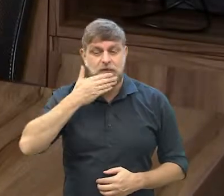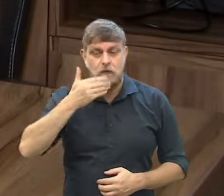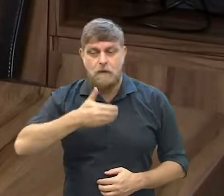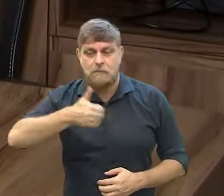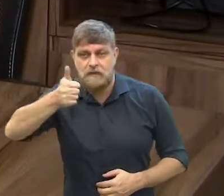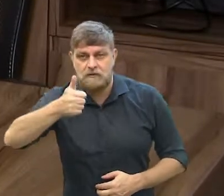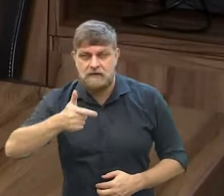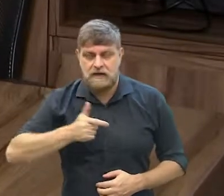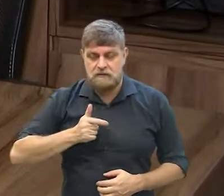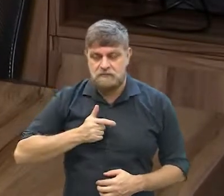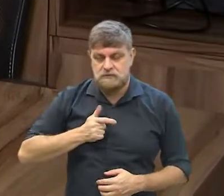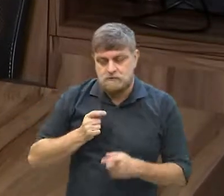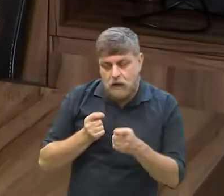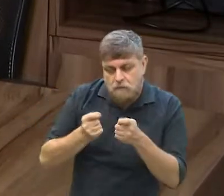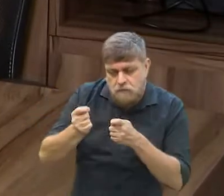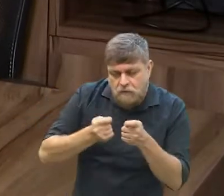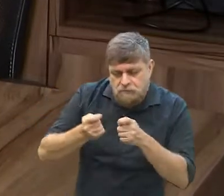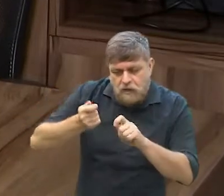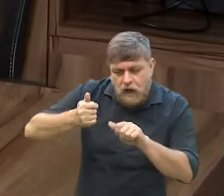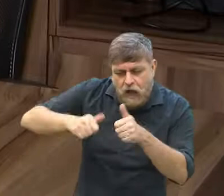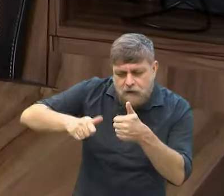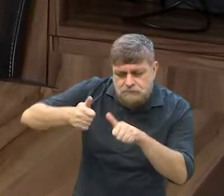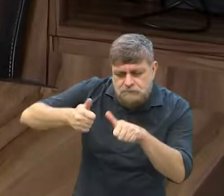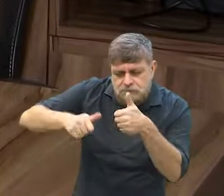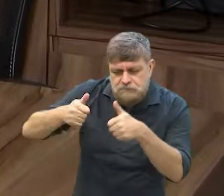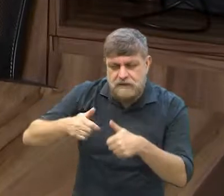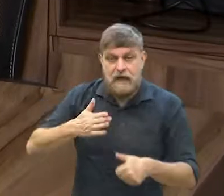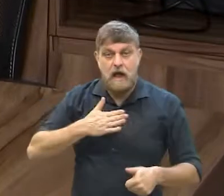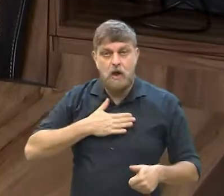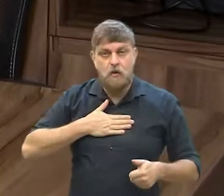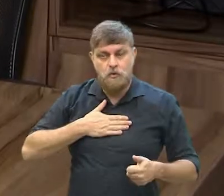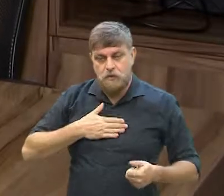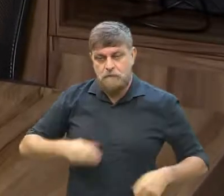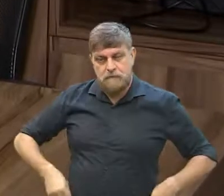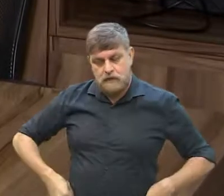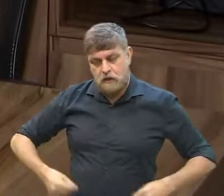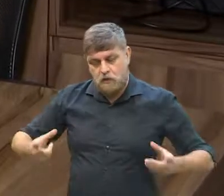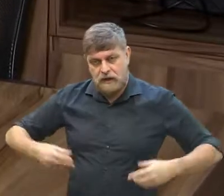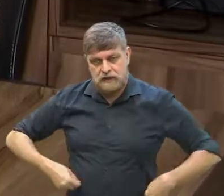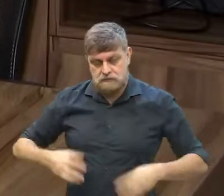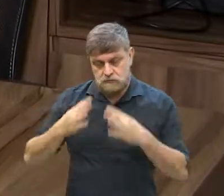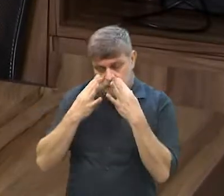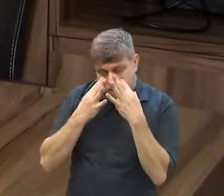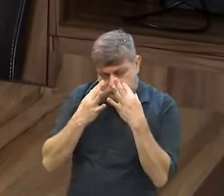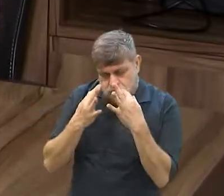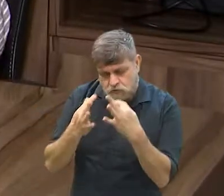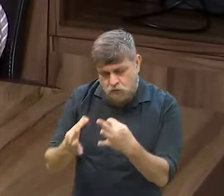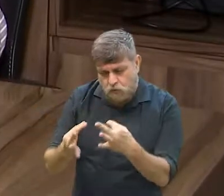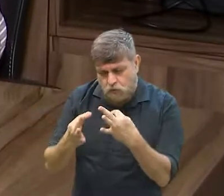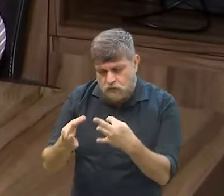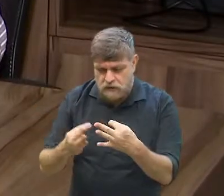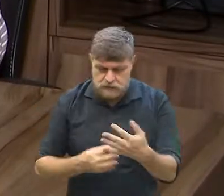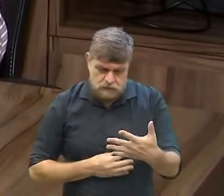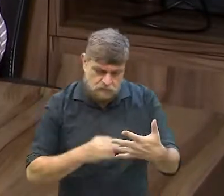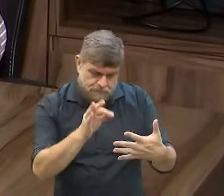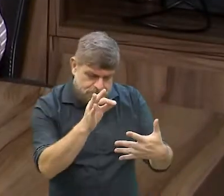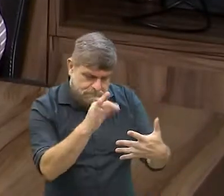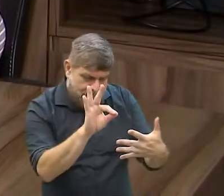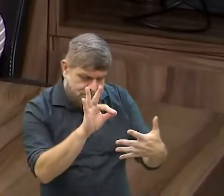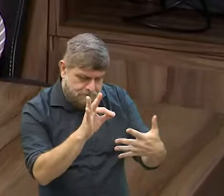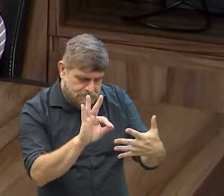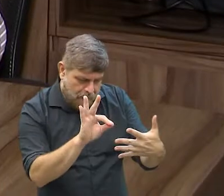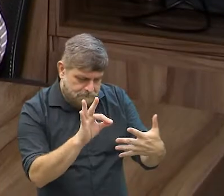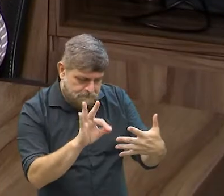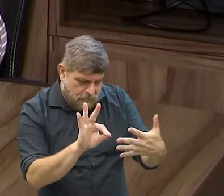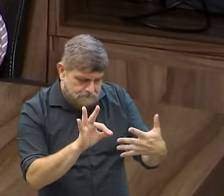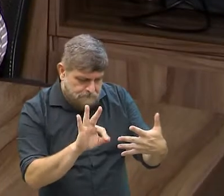eu posso medir, né? Aquilo que eu meço, né, Rubens? Então eu vou fazer um olhar crítico para esse levantamento de gastos que